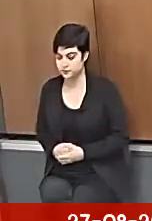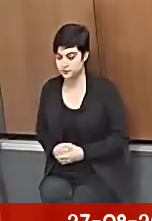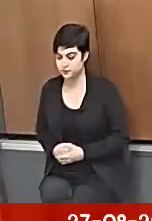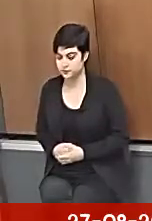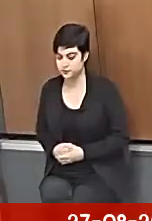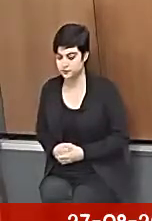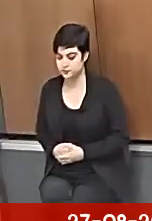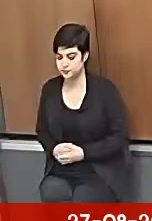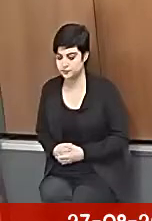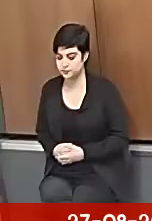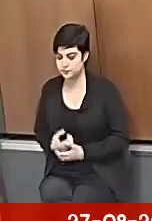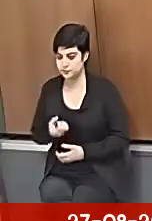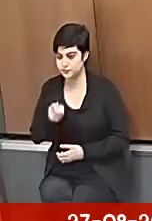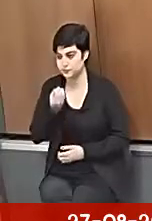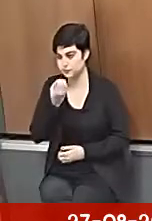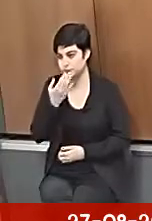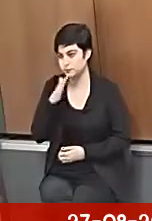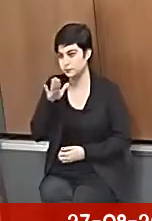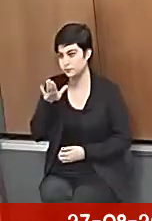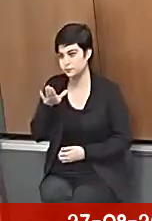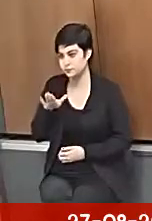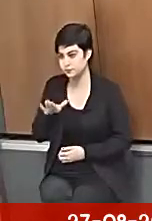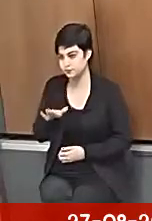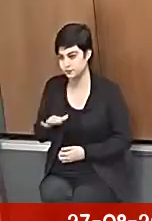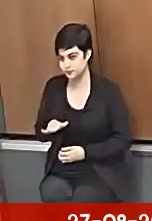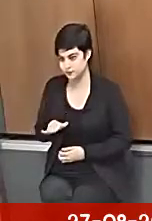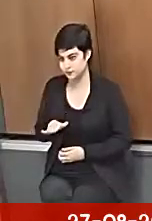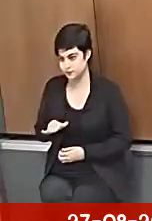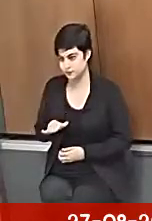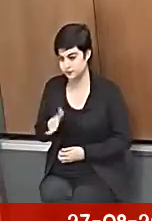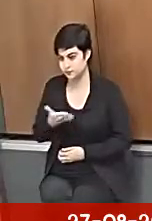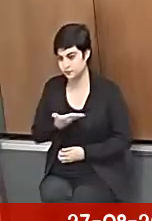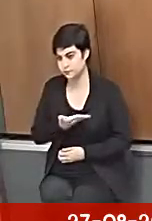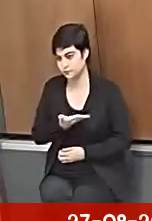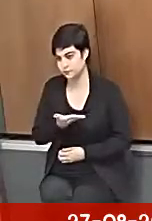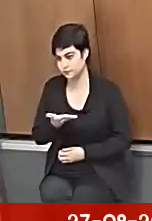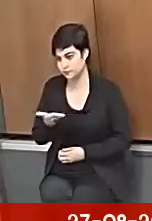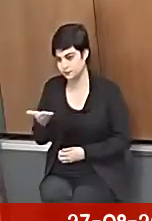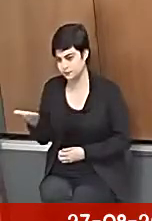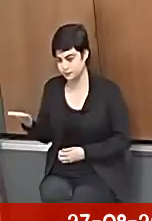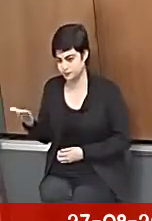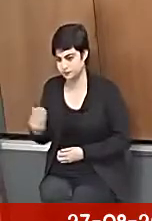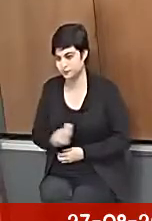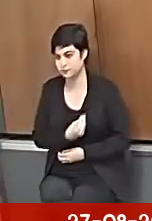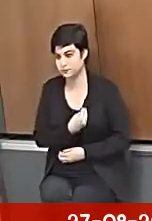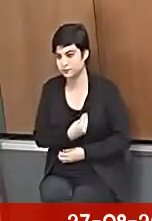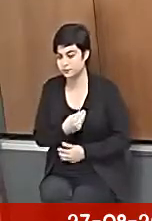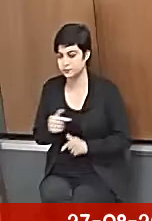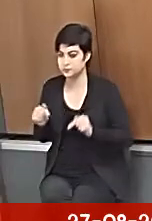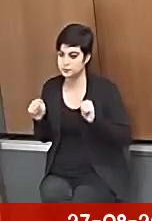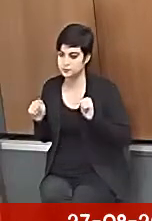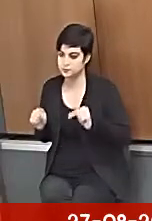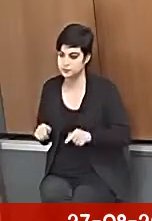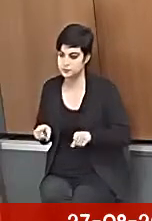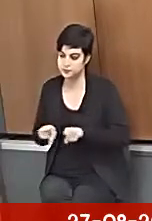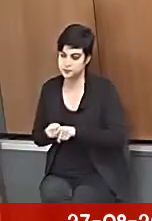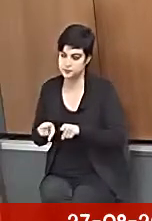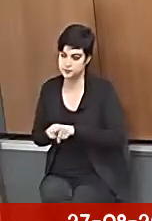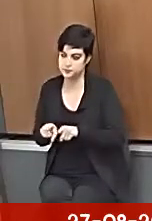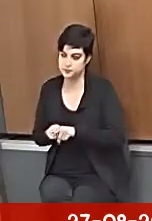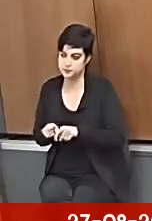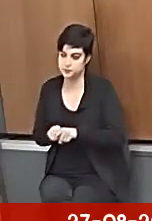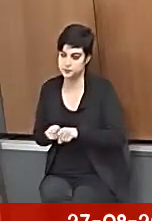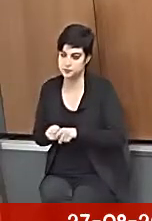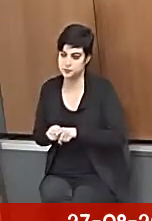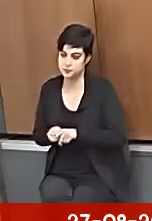boa tarde aos deputados o pessoal da mesa os lutadores convidados parceiros